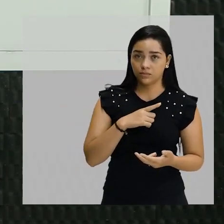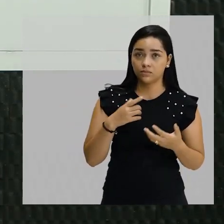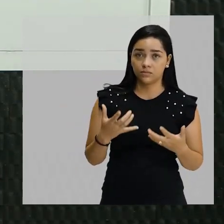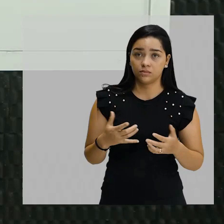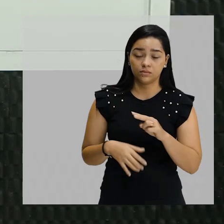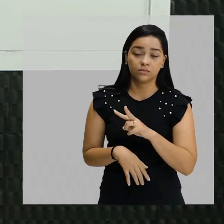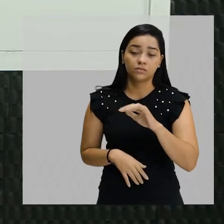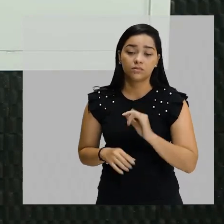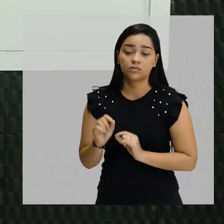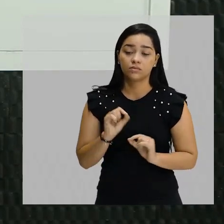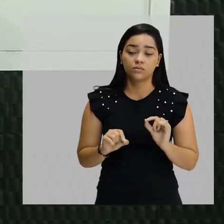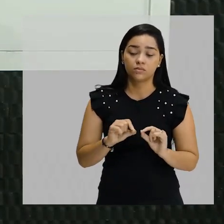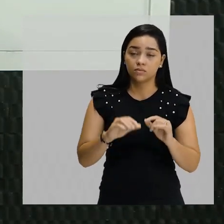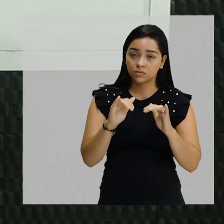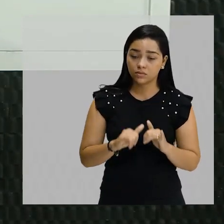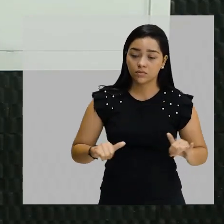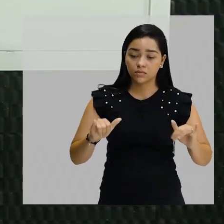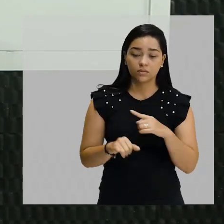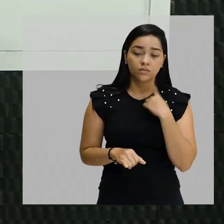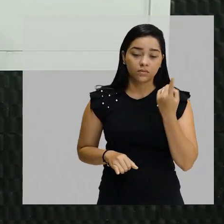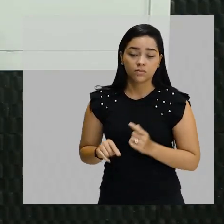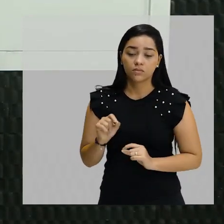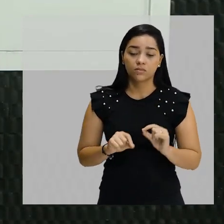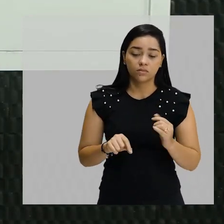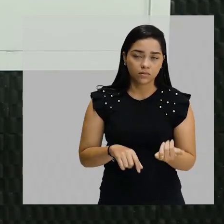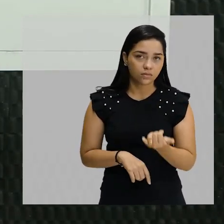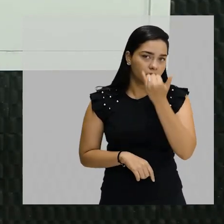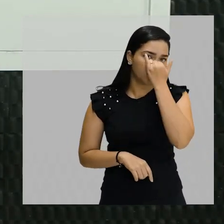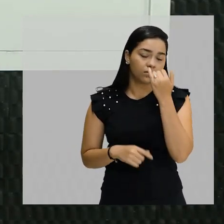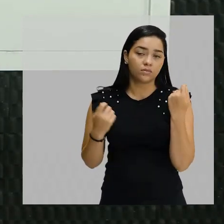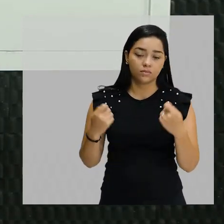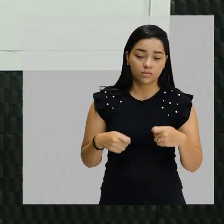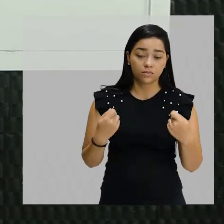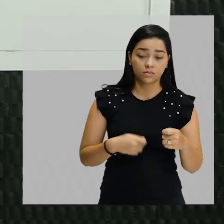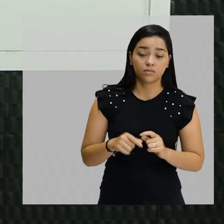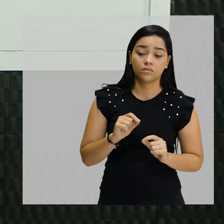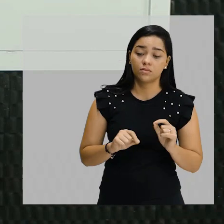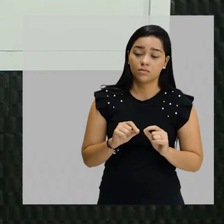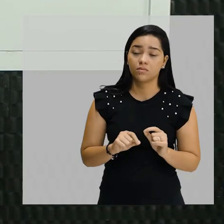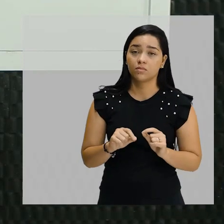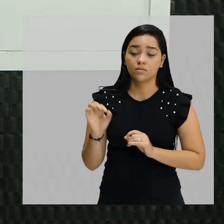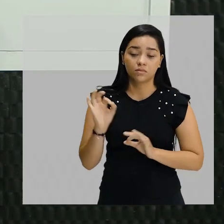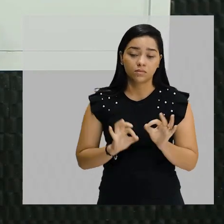vão informar Até nós eles são enganosos precisam ser muito bem depurados nós não podemos